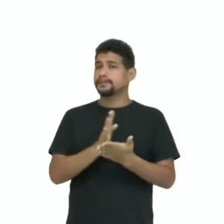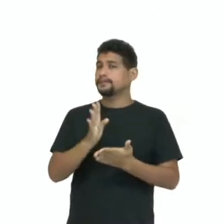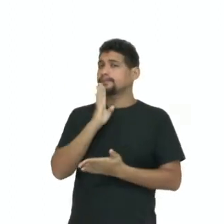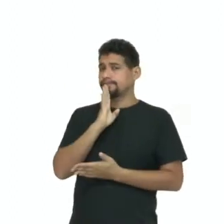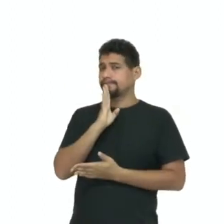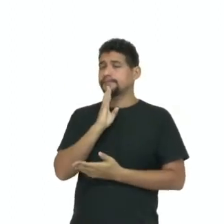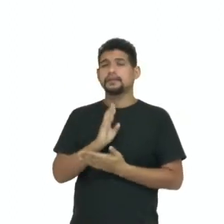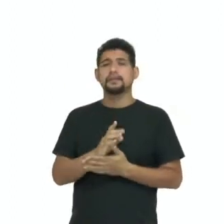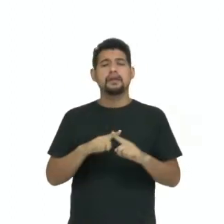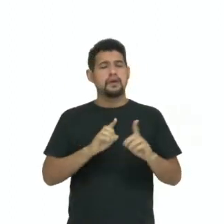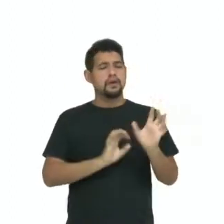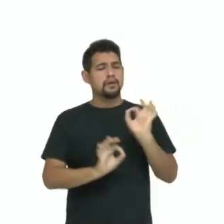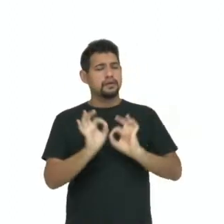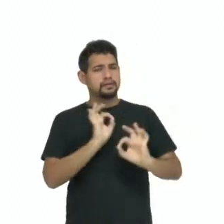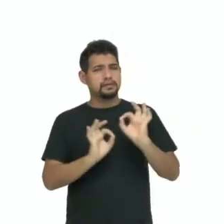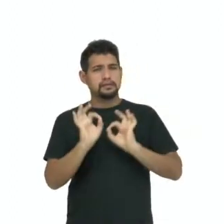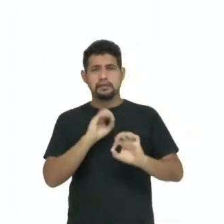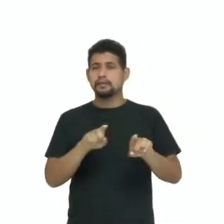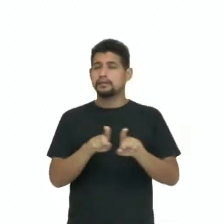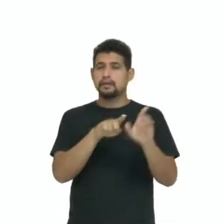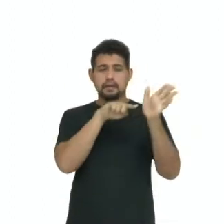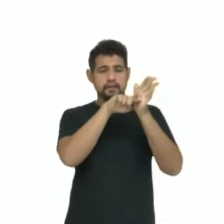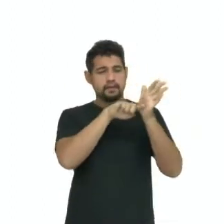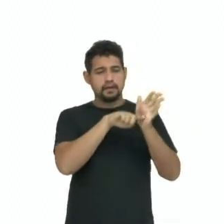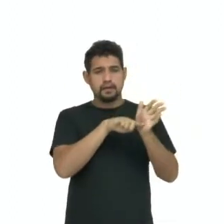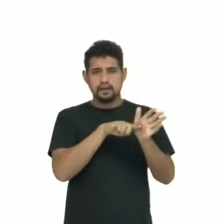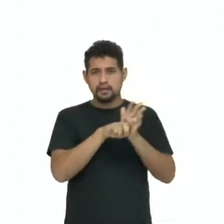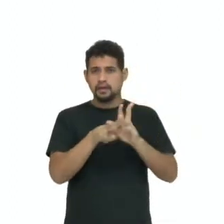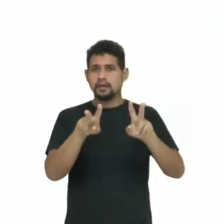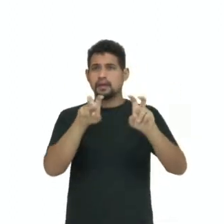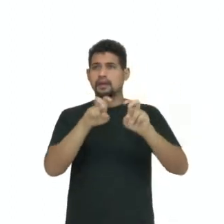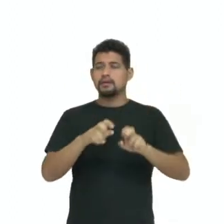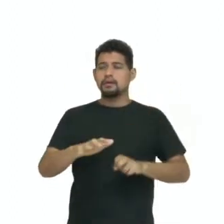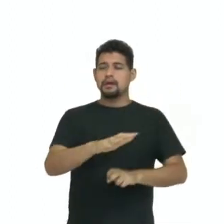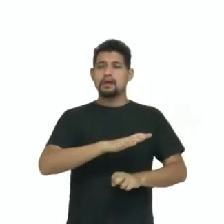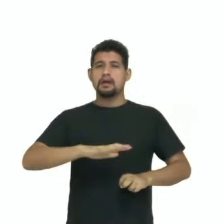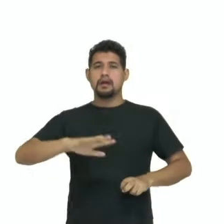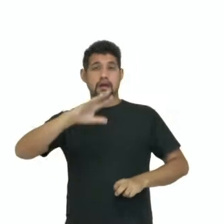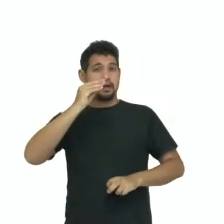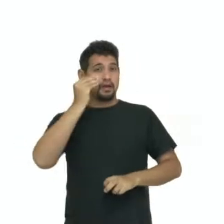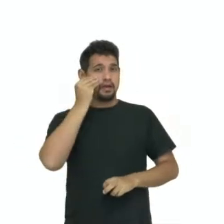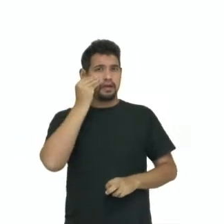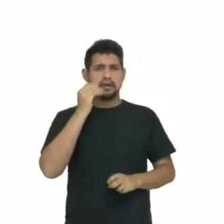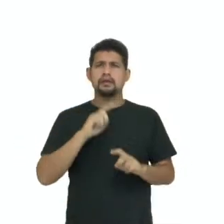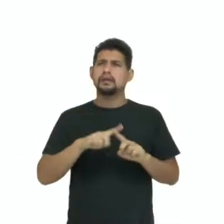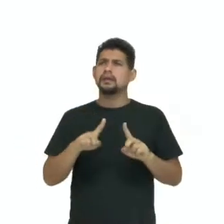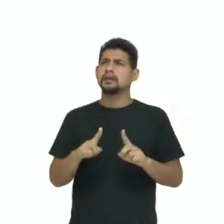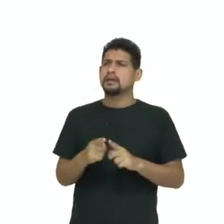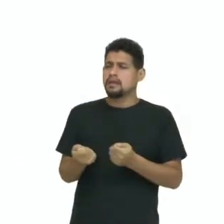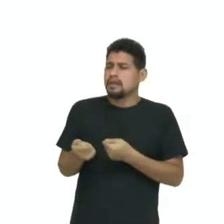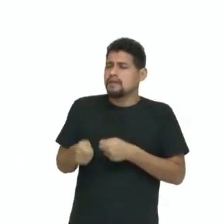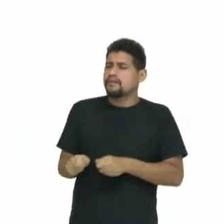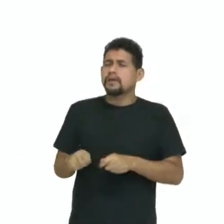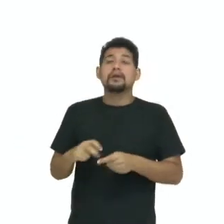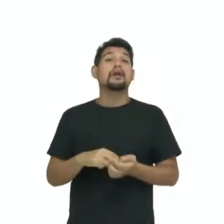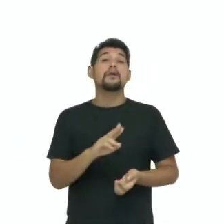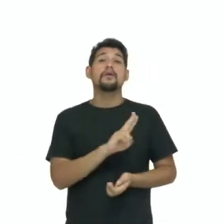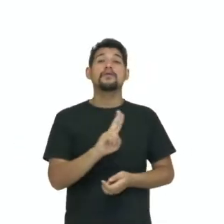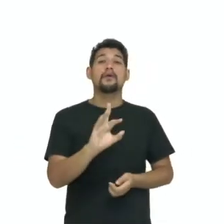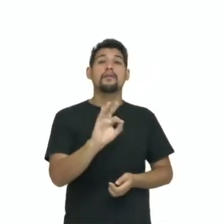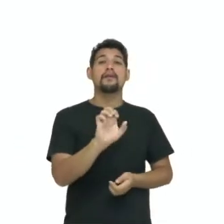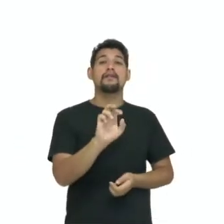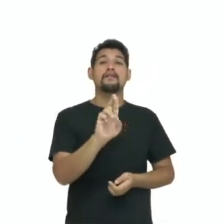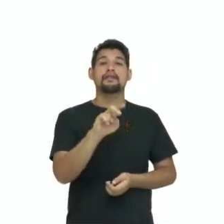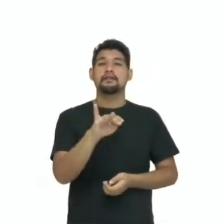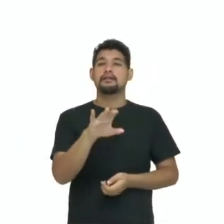autoconhecimento, organização e pesquisa sobre a área de interesse. É o que defende Fernando Aguiar,